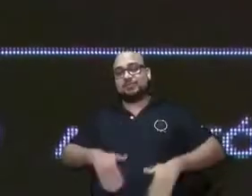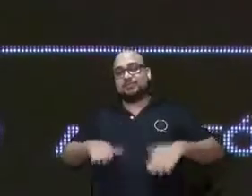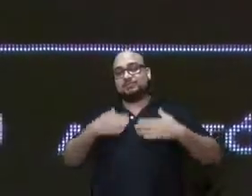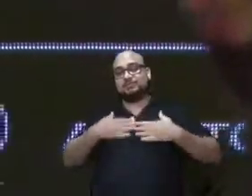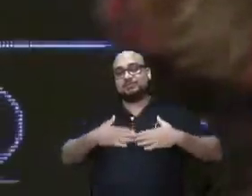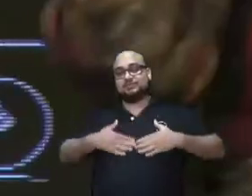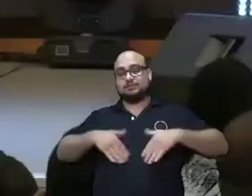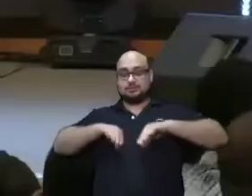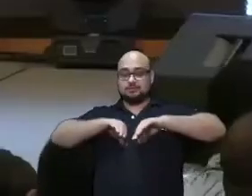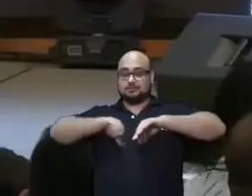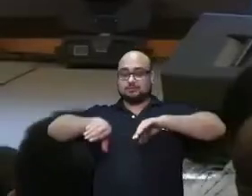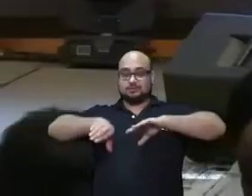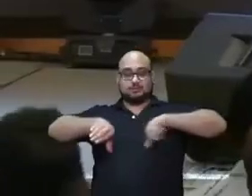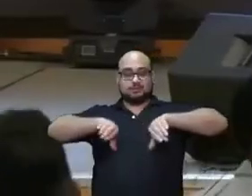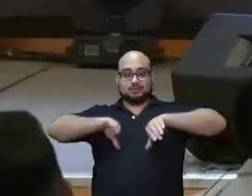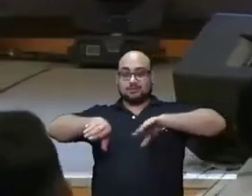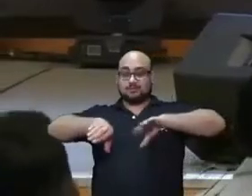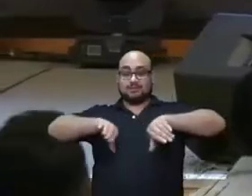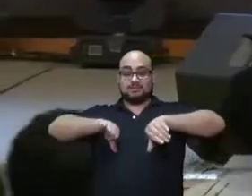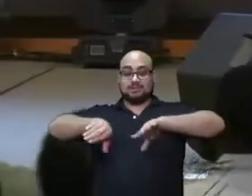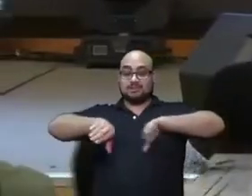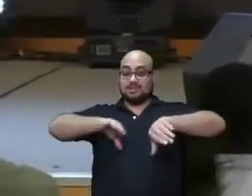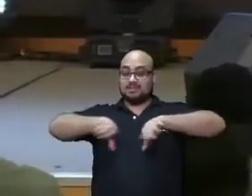estou te separando.